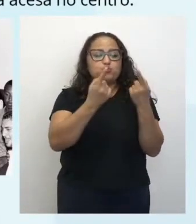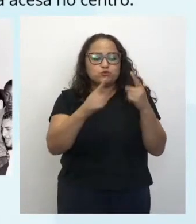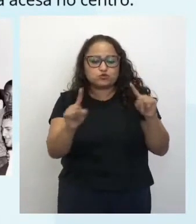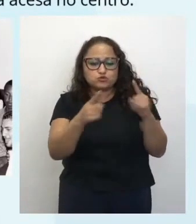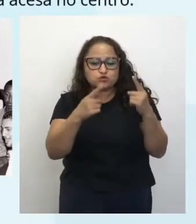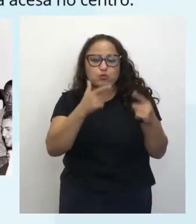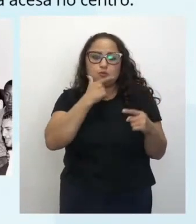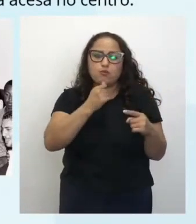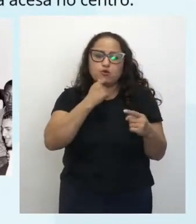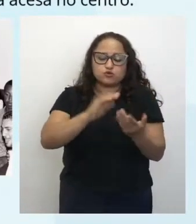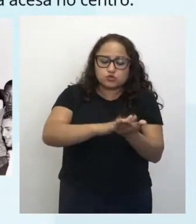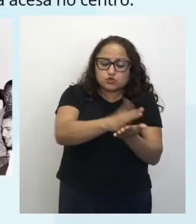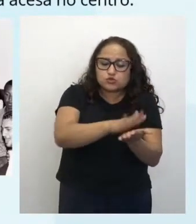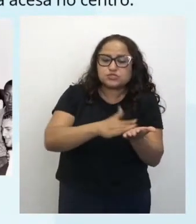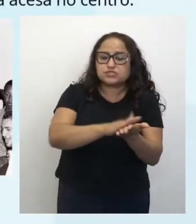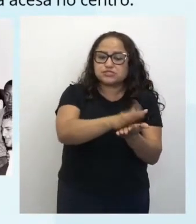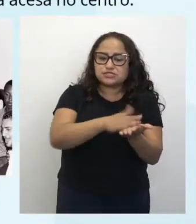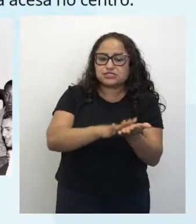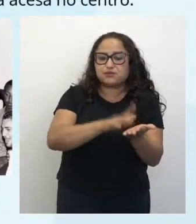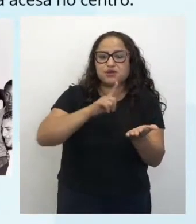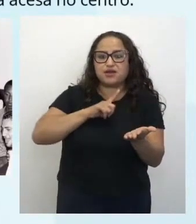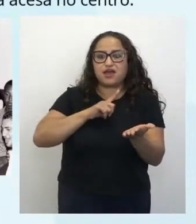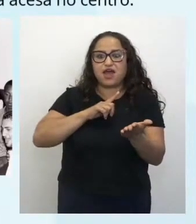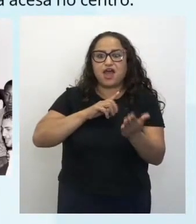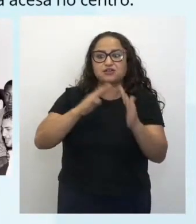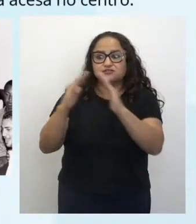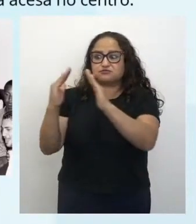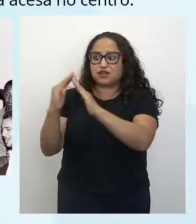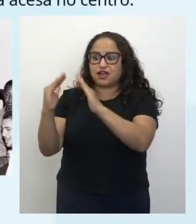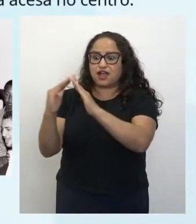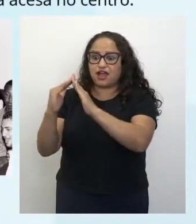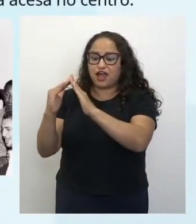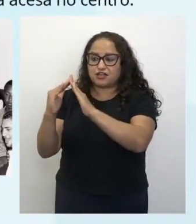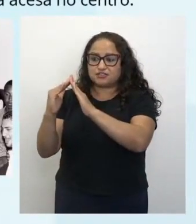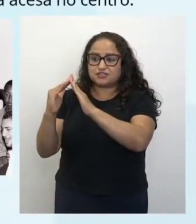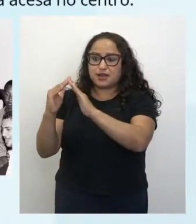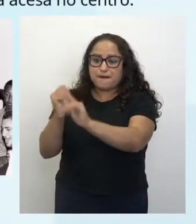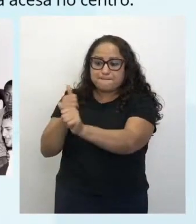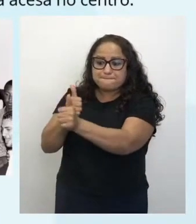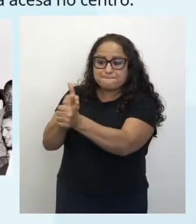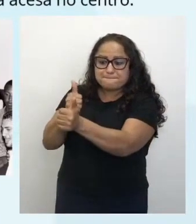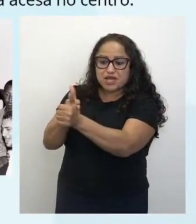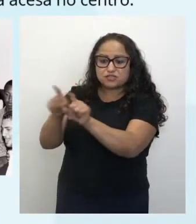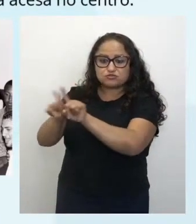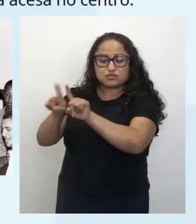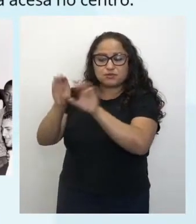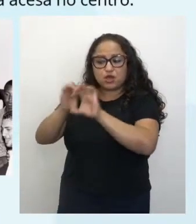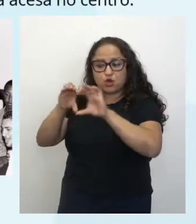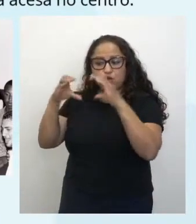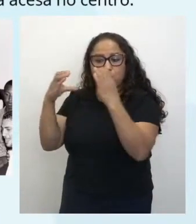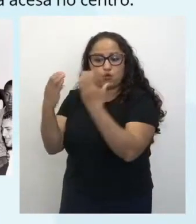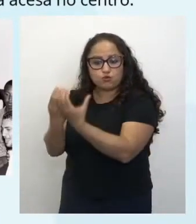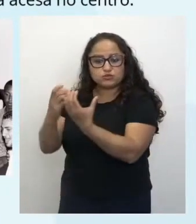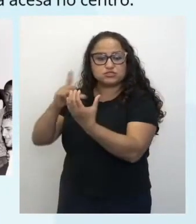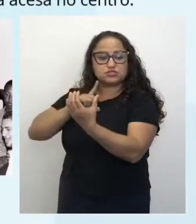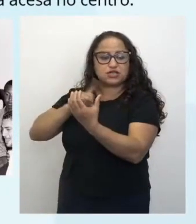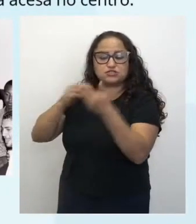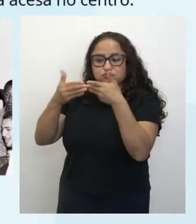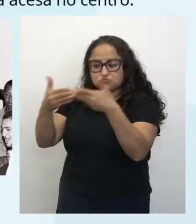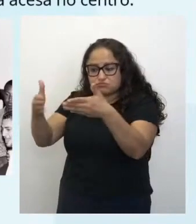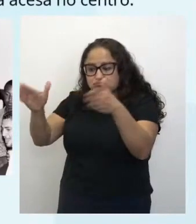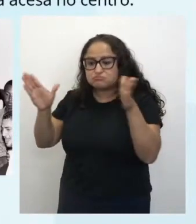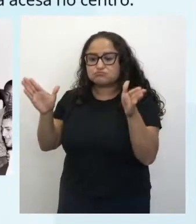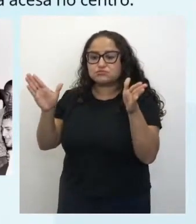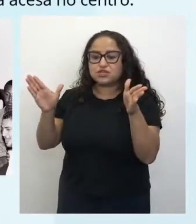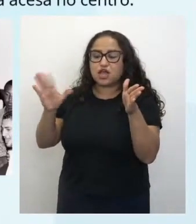se reúnem, geralmente às vezes no quintal da casa de alguém, né, da comunidade, aí fica aberto ao povo, né? O pessoal deixa o portão